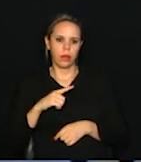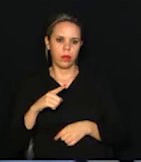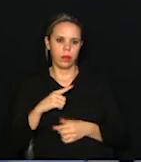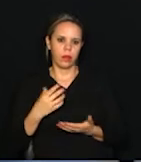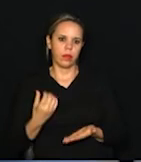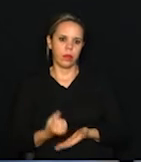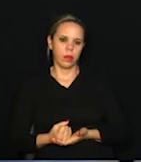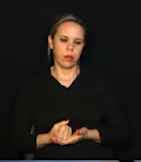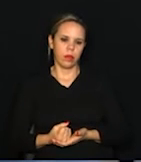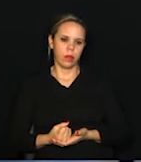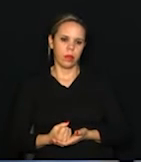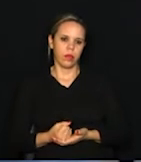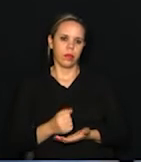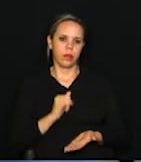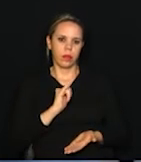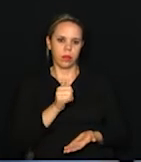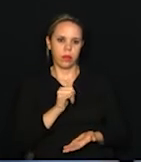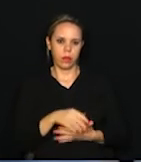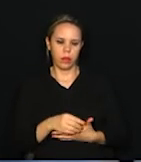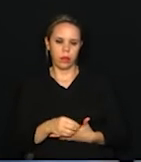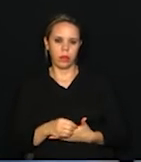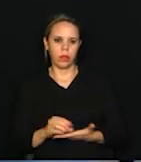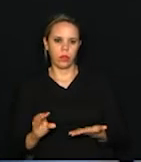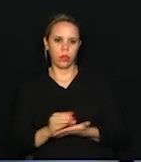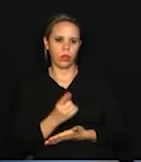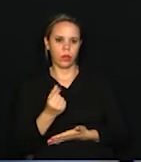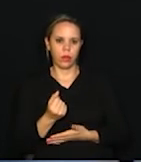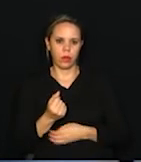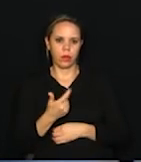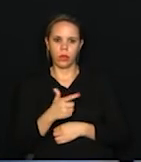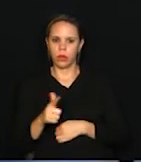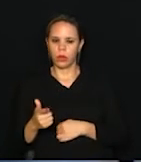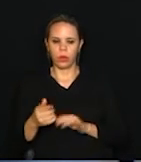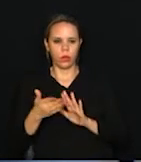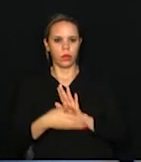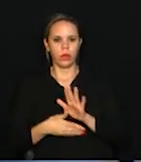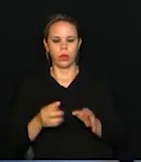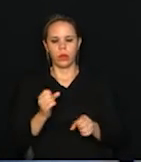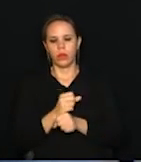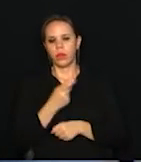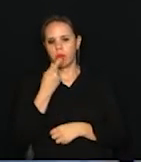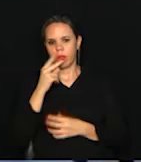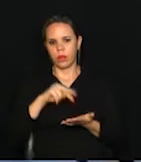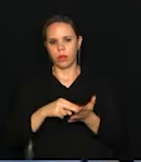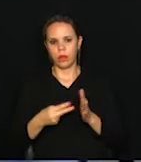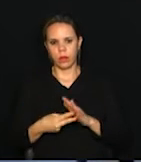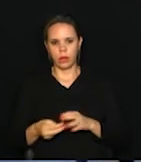recebido uma notificação, o recurso não está contando. Então, vamos dizer assim que